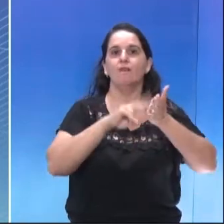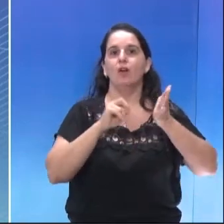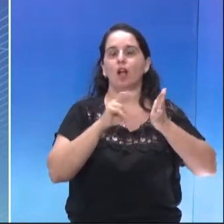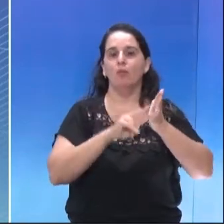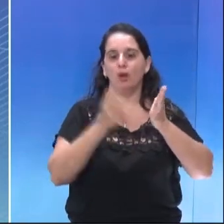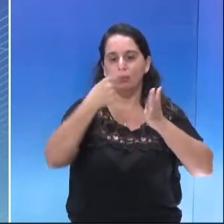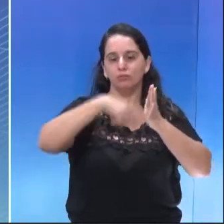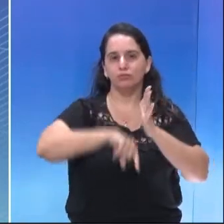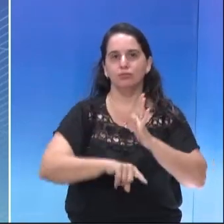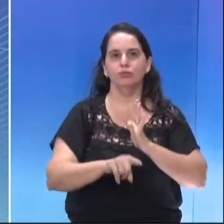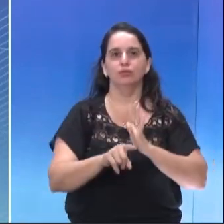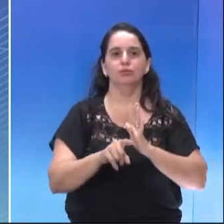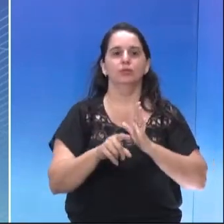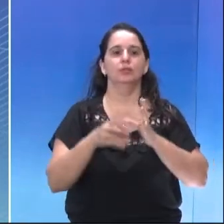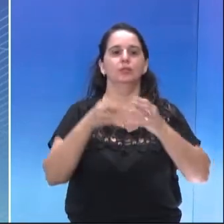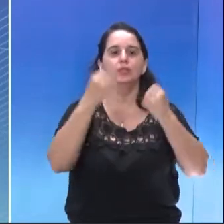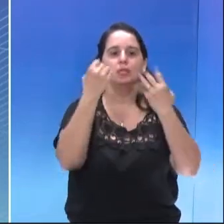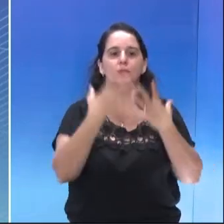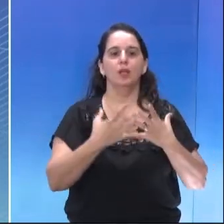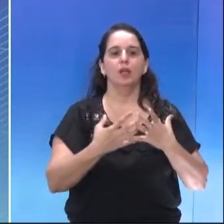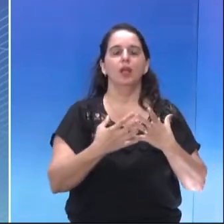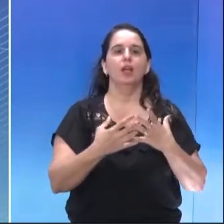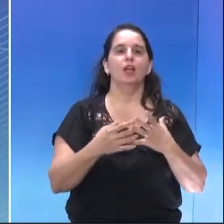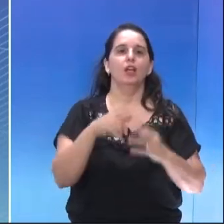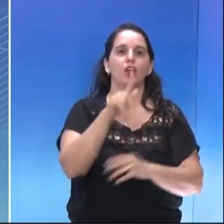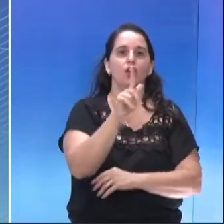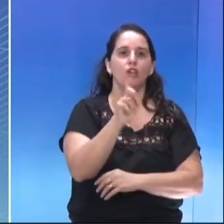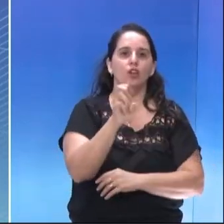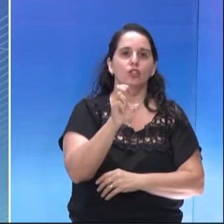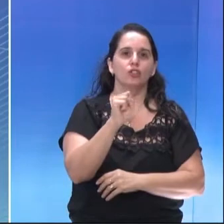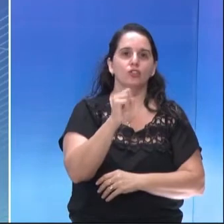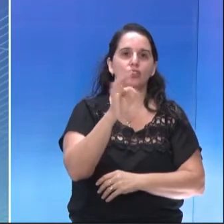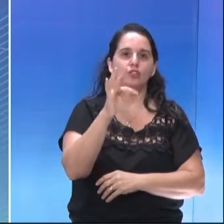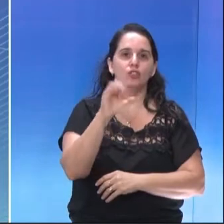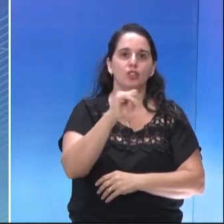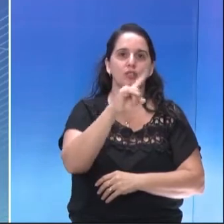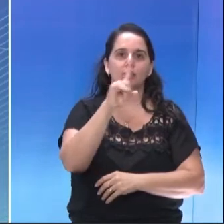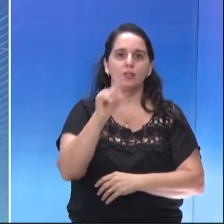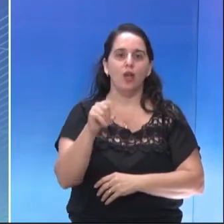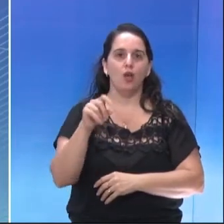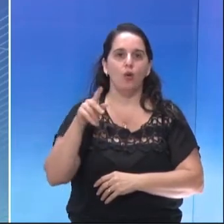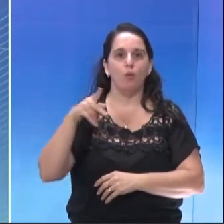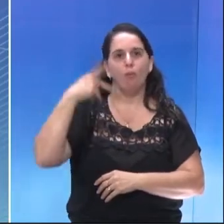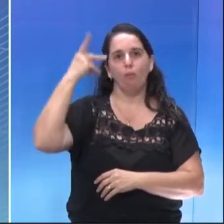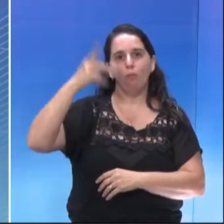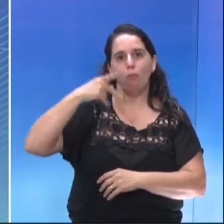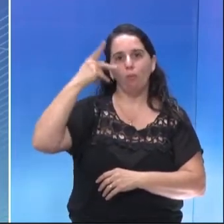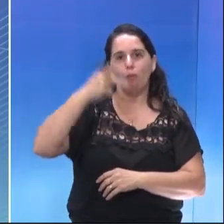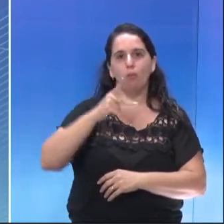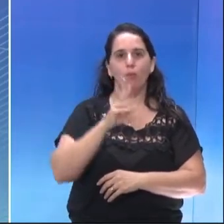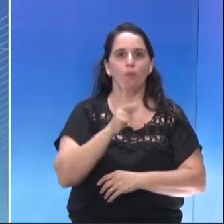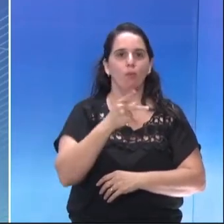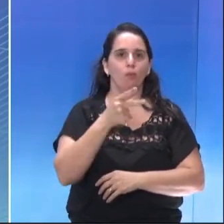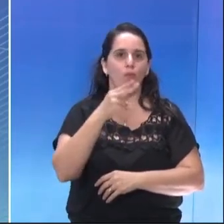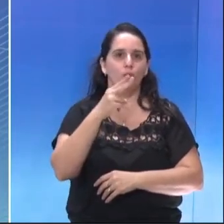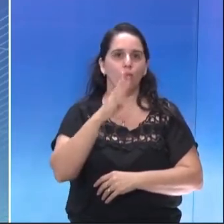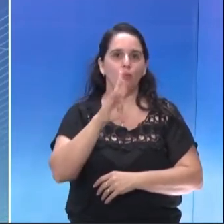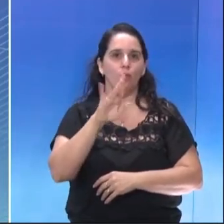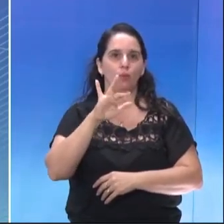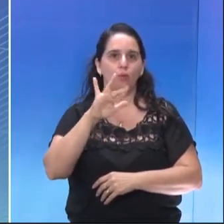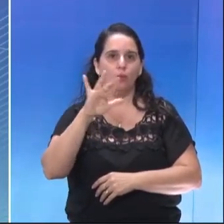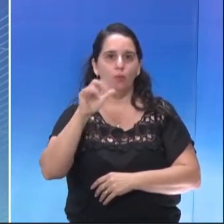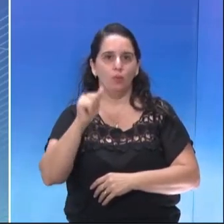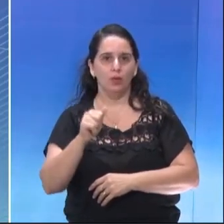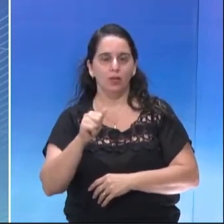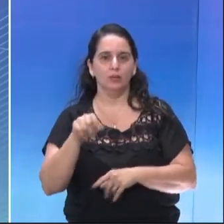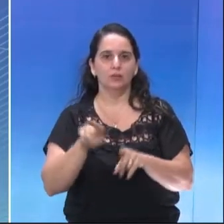chama entidades governamentais, gestão pública, ok? Que aí nós estamos falando das autoridades. E a sociedade